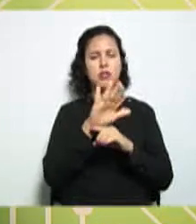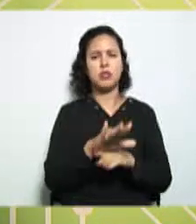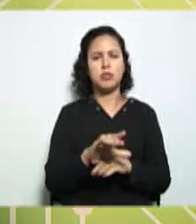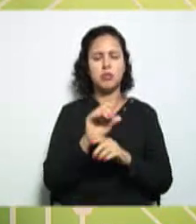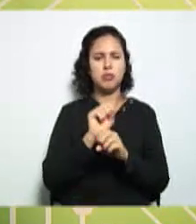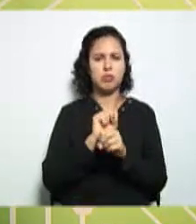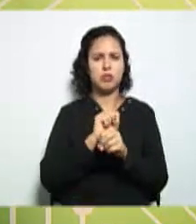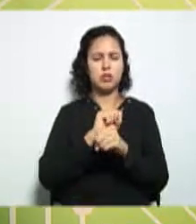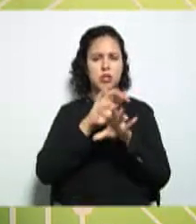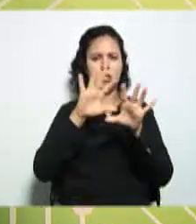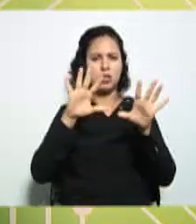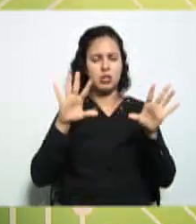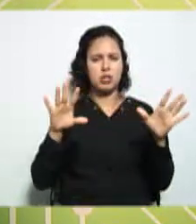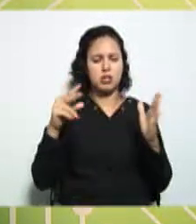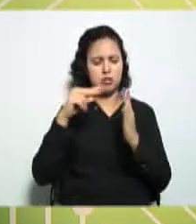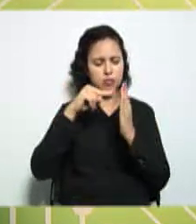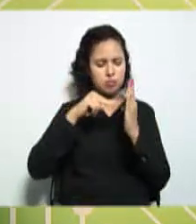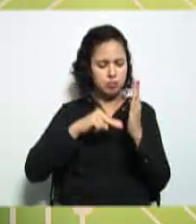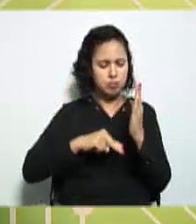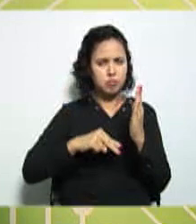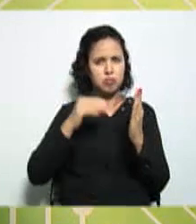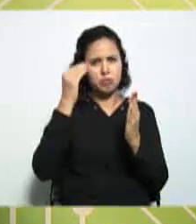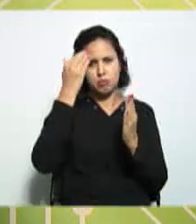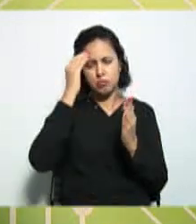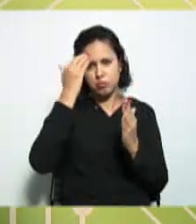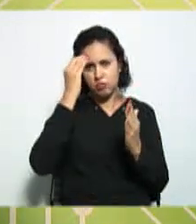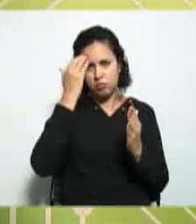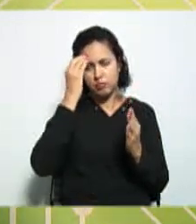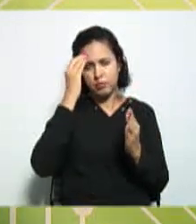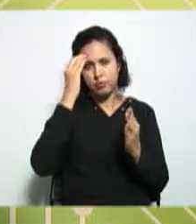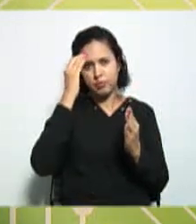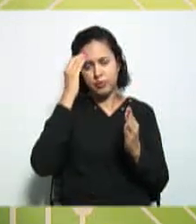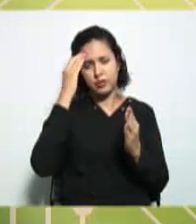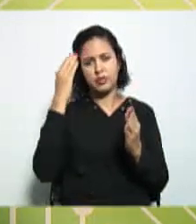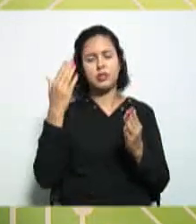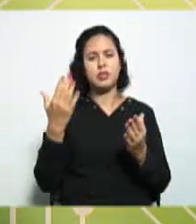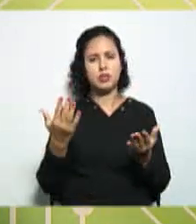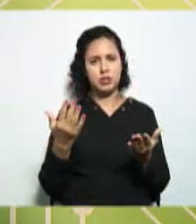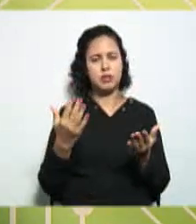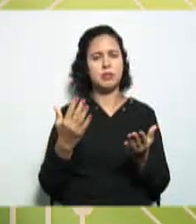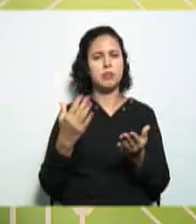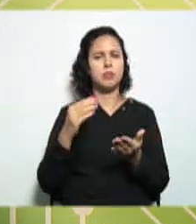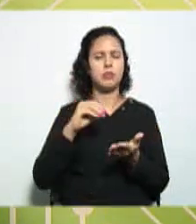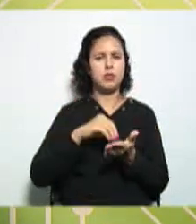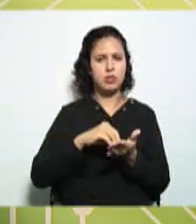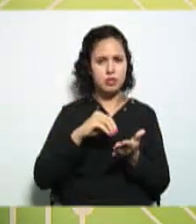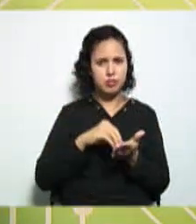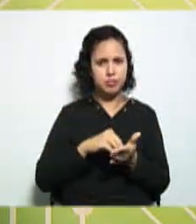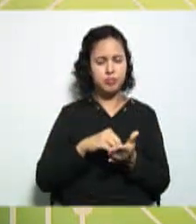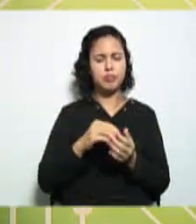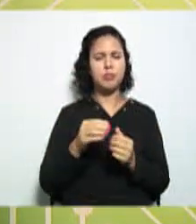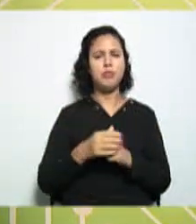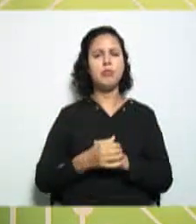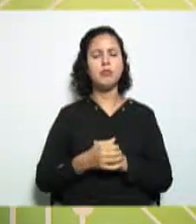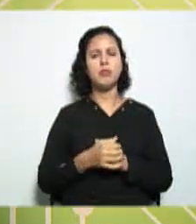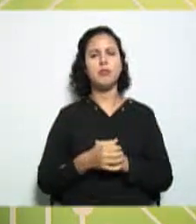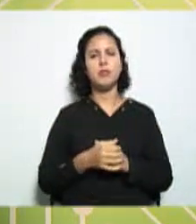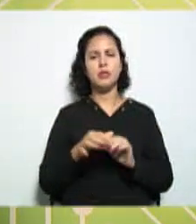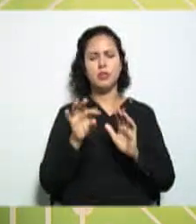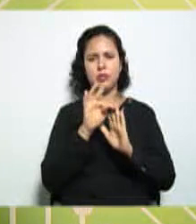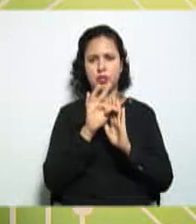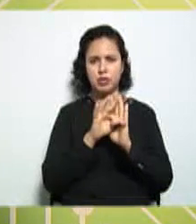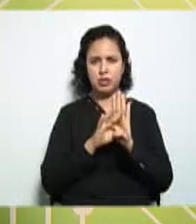esse texto a se tornar um texto compreensível, né? Que você lê e entenda. Então, ele